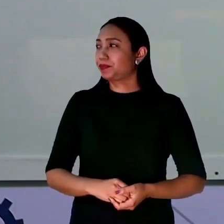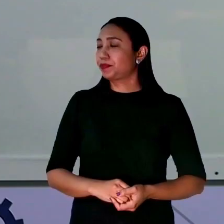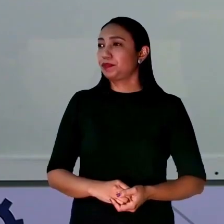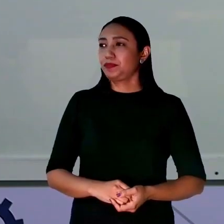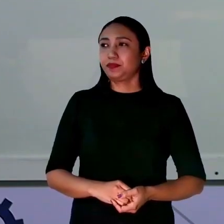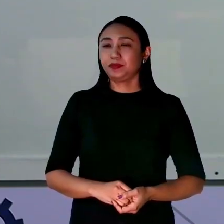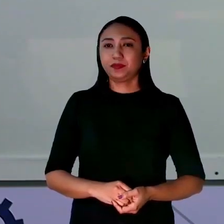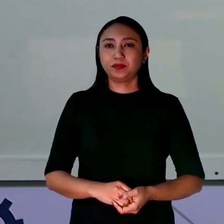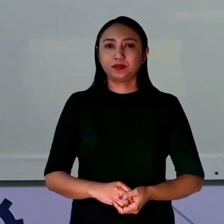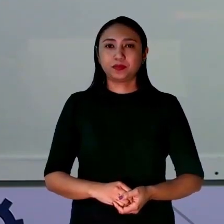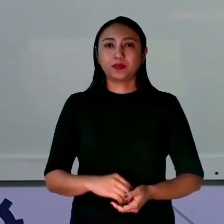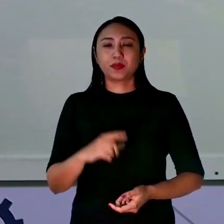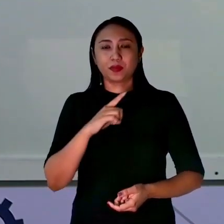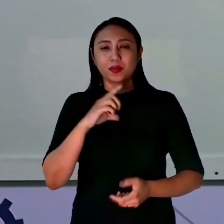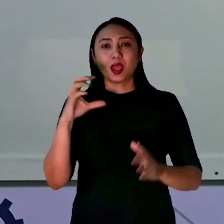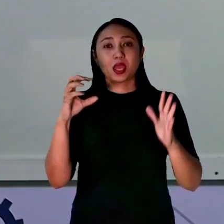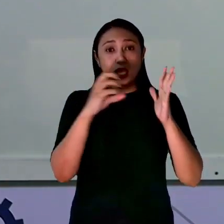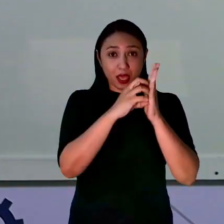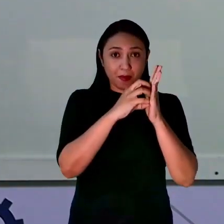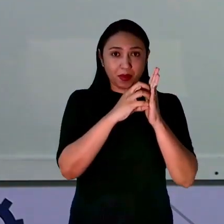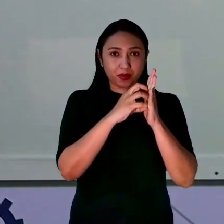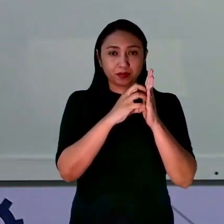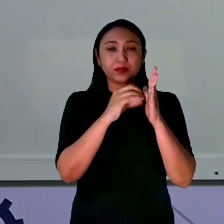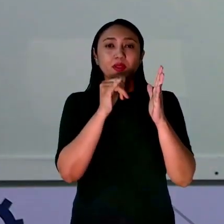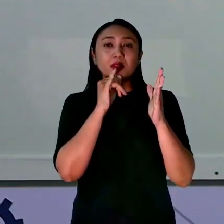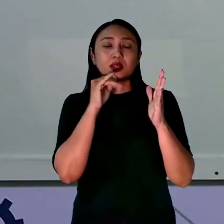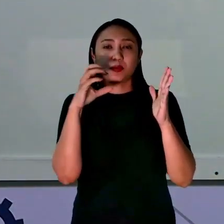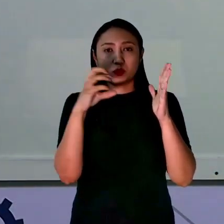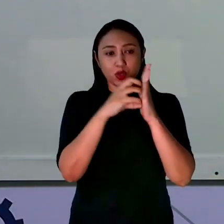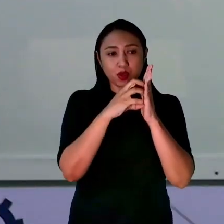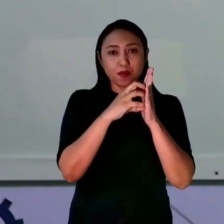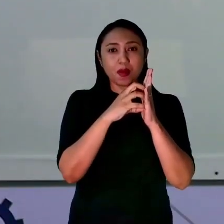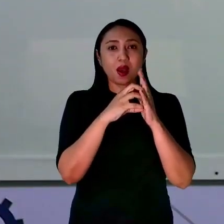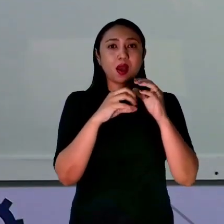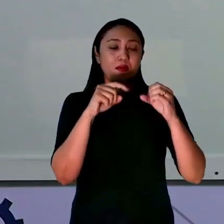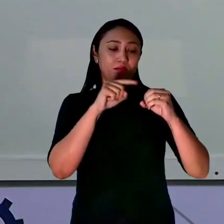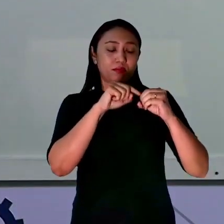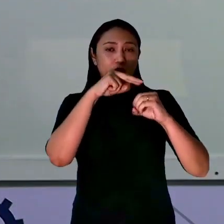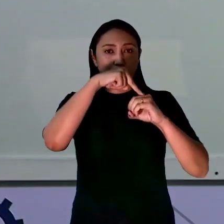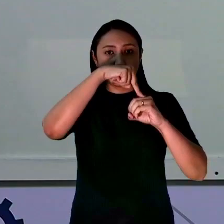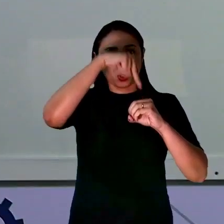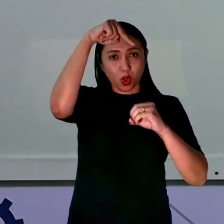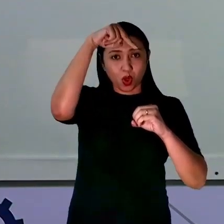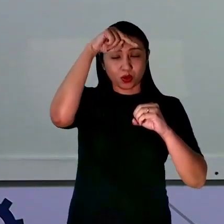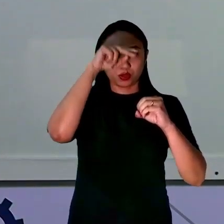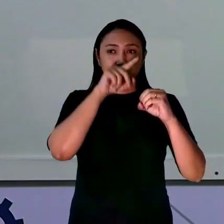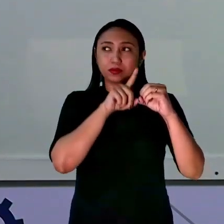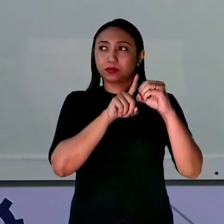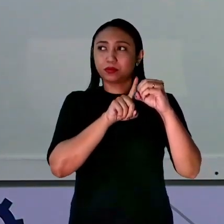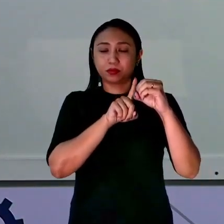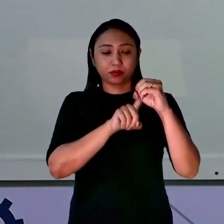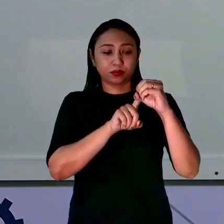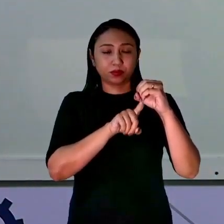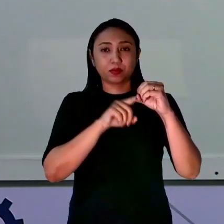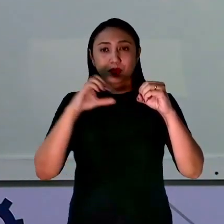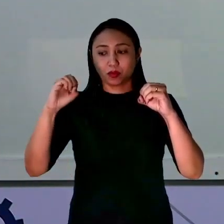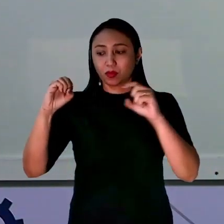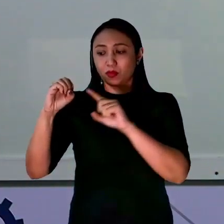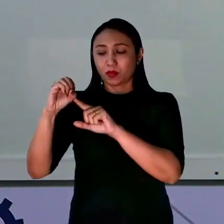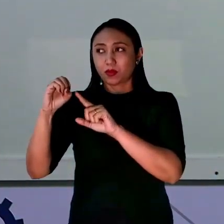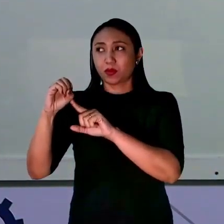aqui o ímã, digamos que um lado dele aqui o polo norte, o outro lado dele aqui, polo